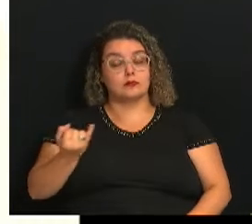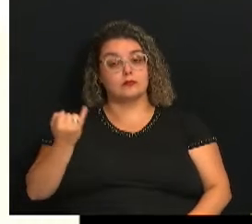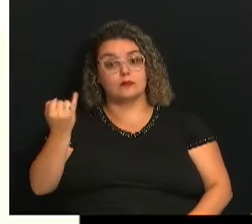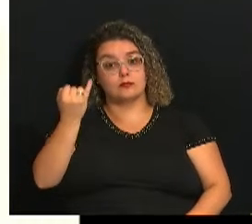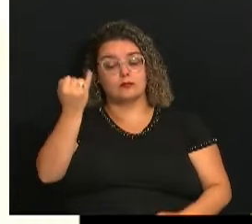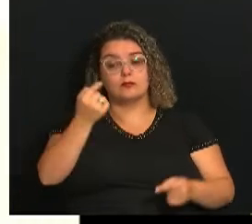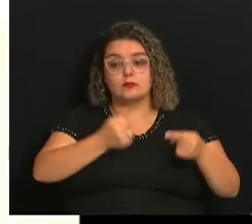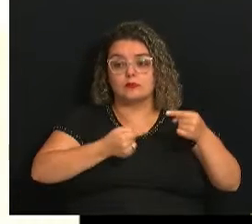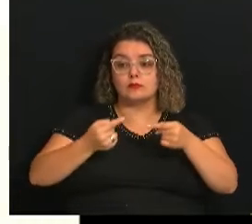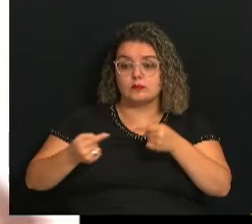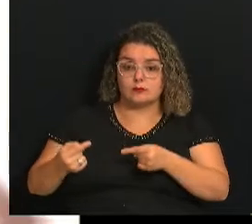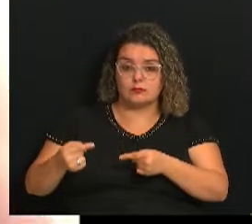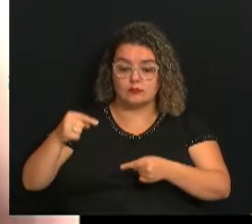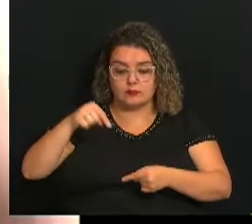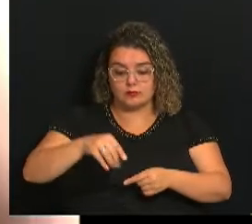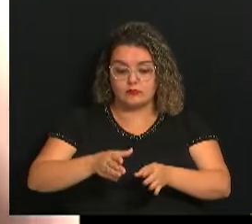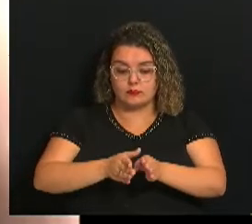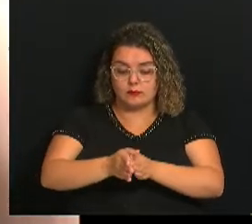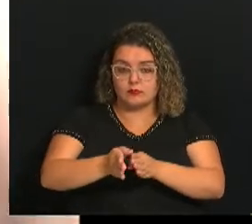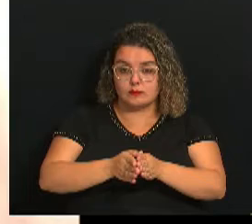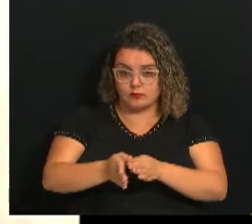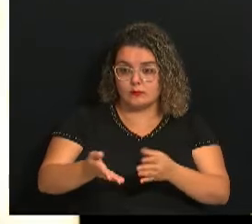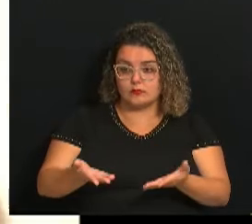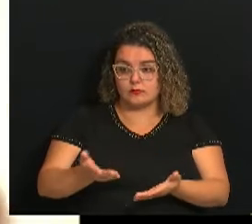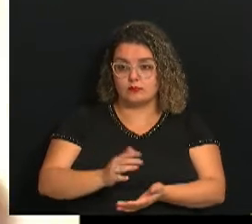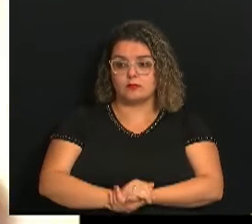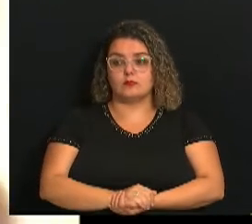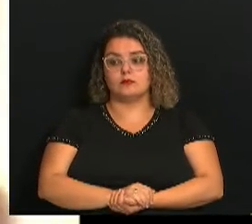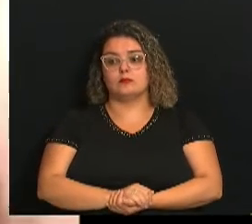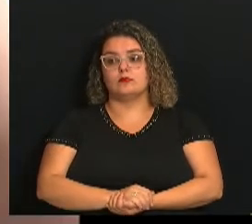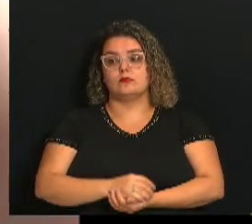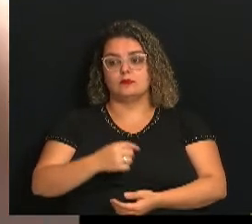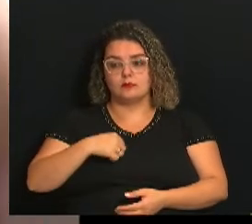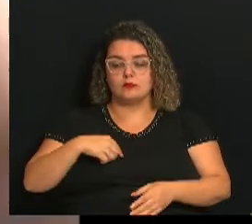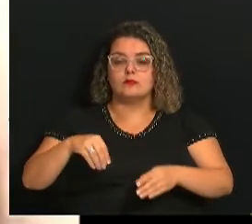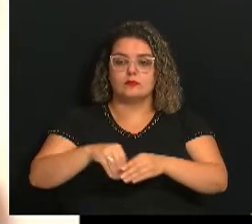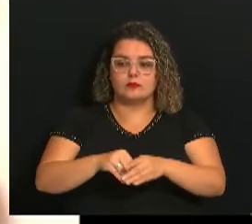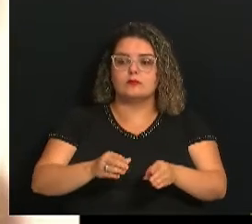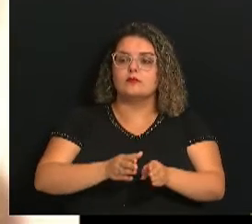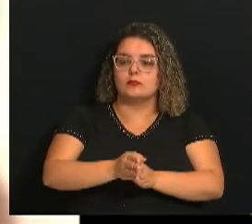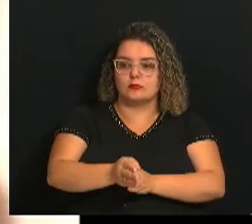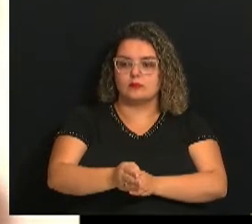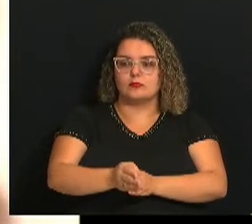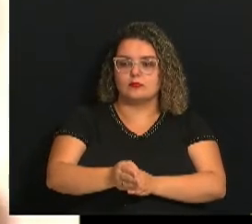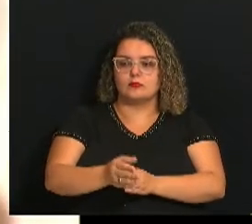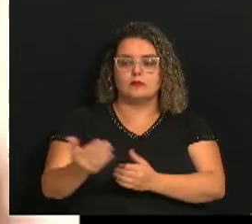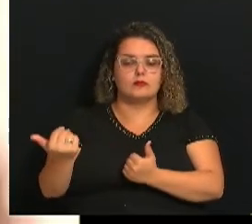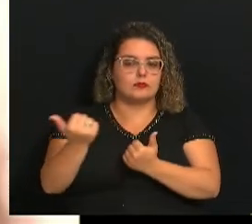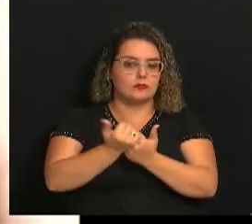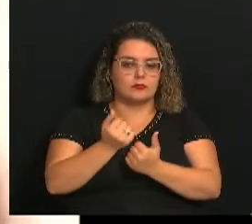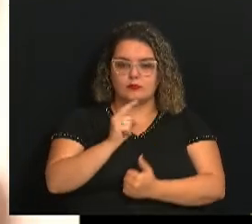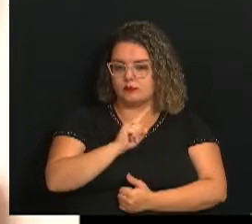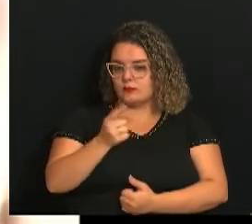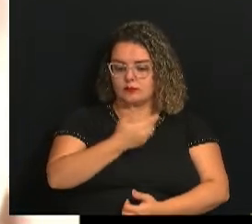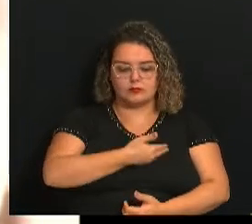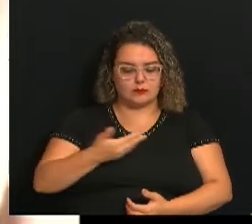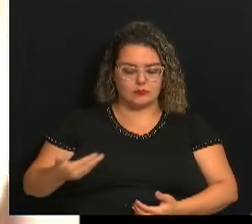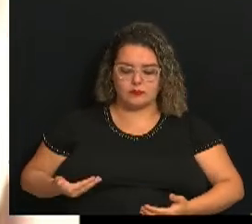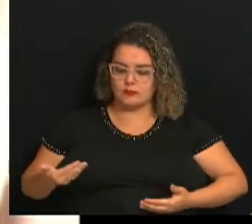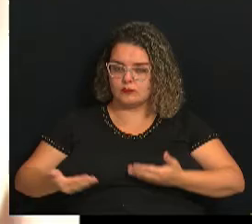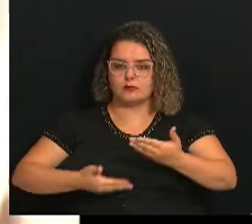está fazendo hoje no Conselho. Eu estou no Conselho como suplente, não estou como funcionária, porque já